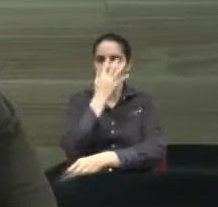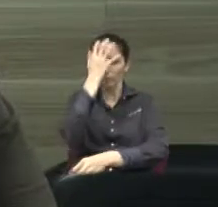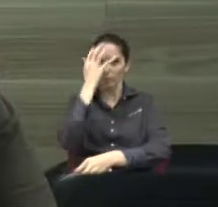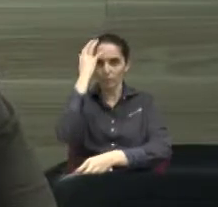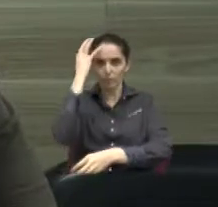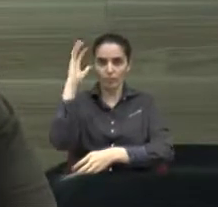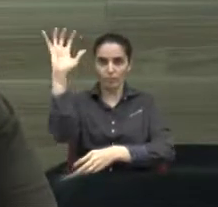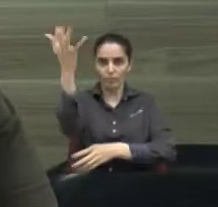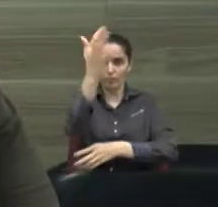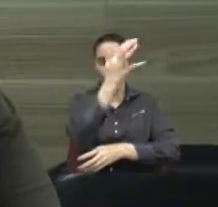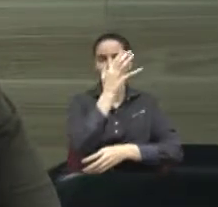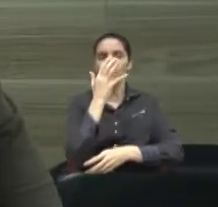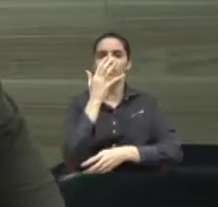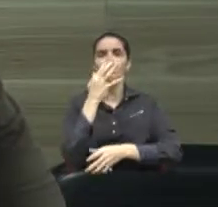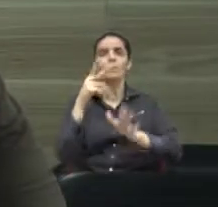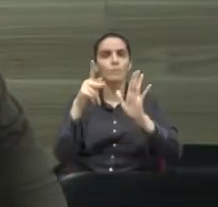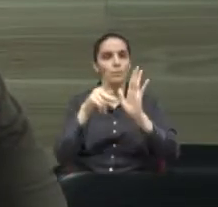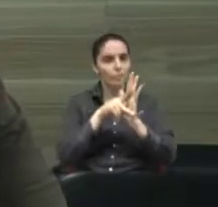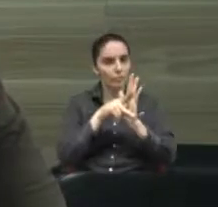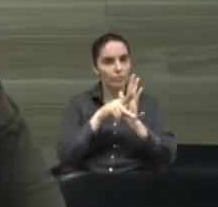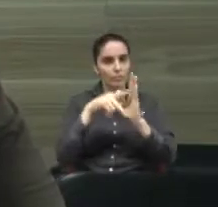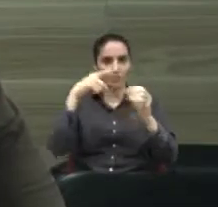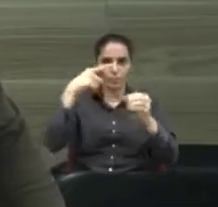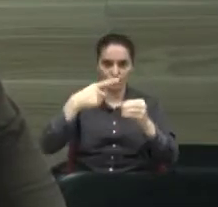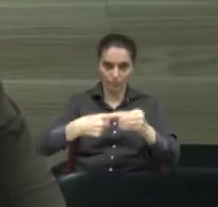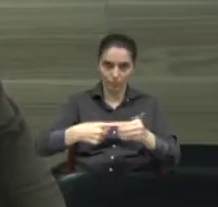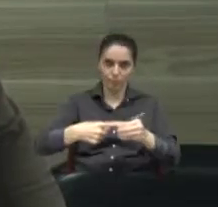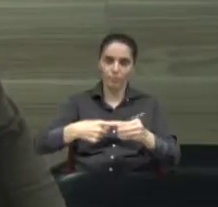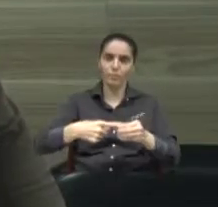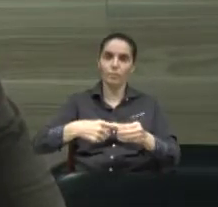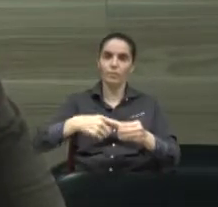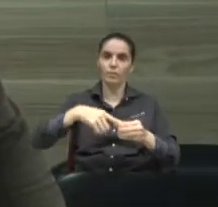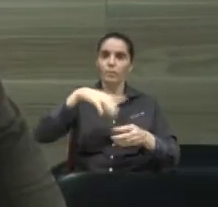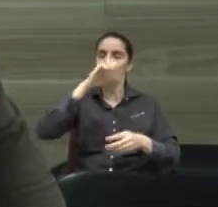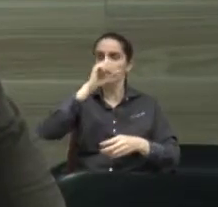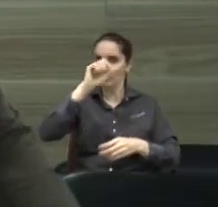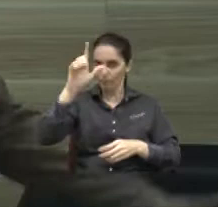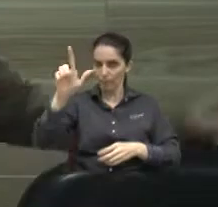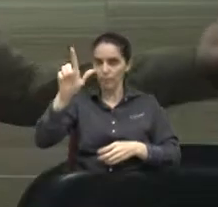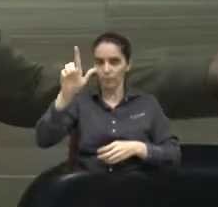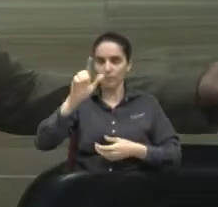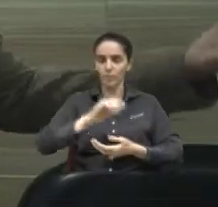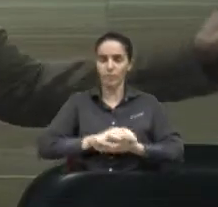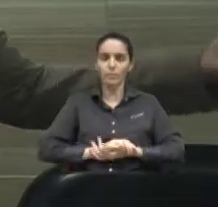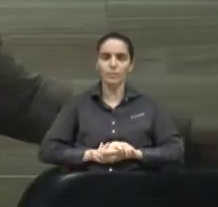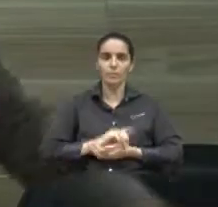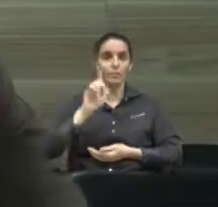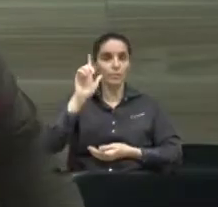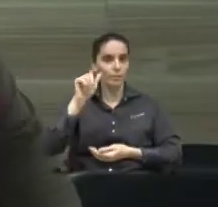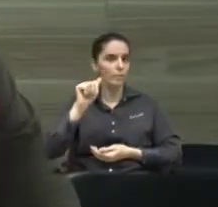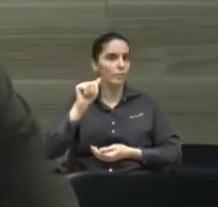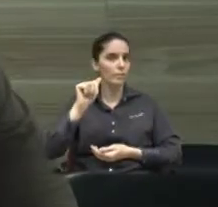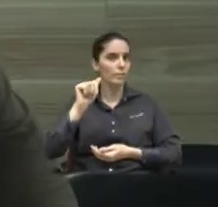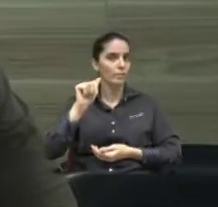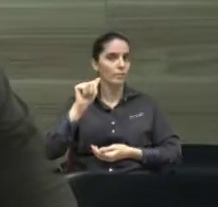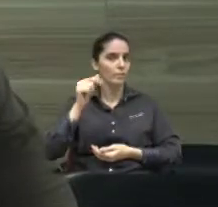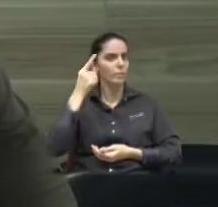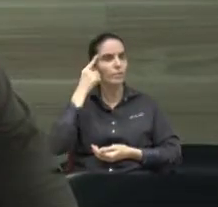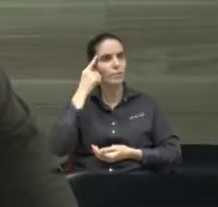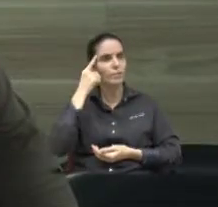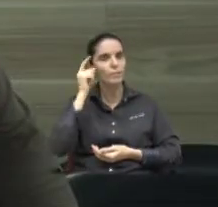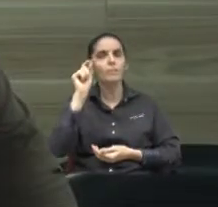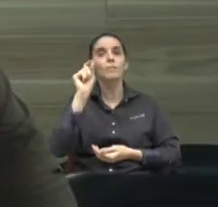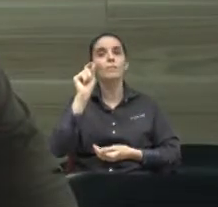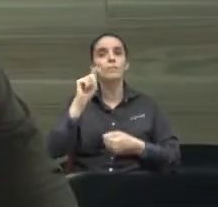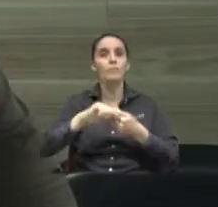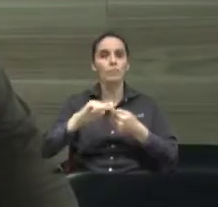seja reconhecido como nosso, como da cidade de Limeira. E depois a gente vê o que vai fazer com o